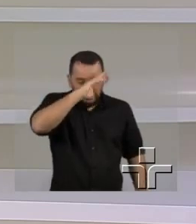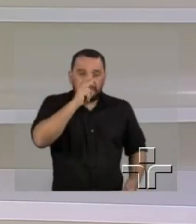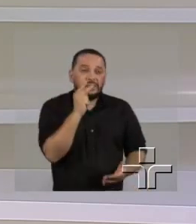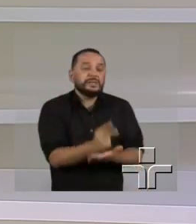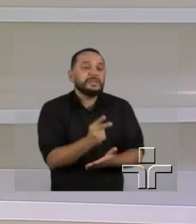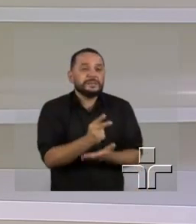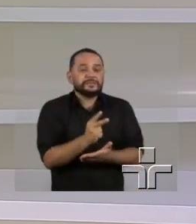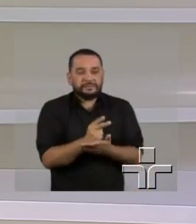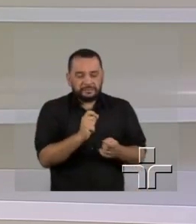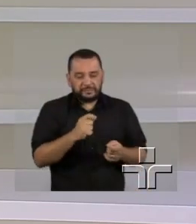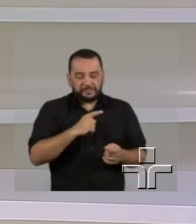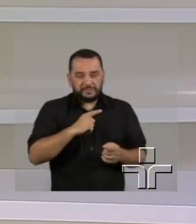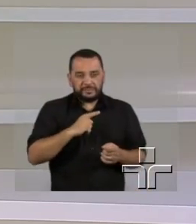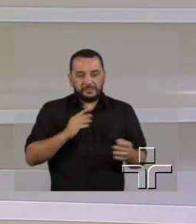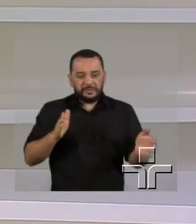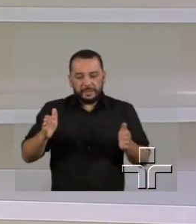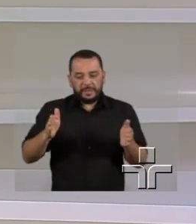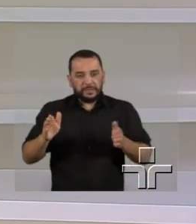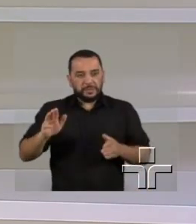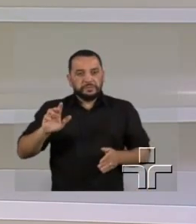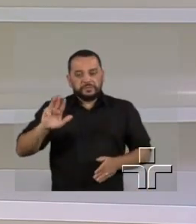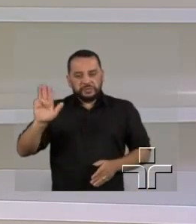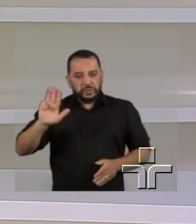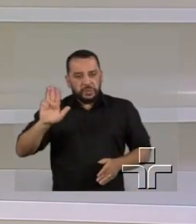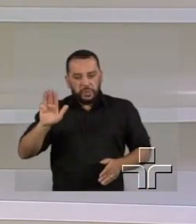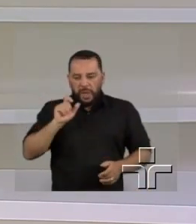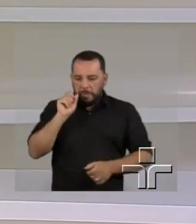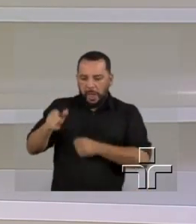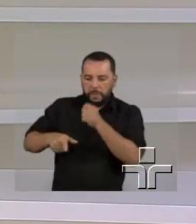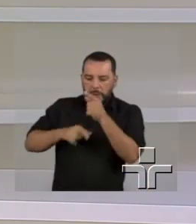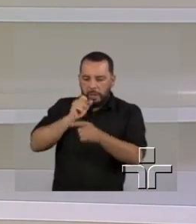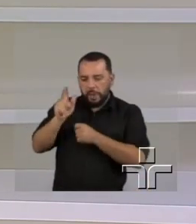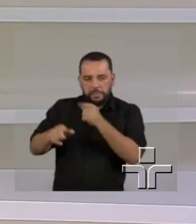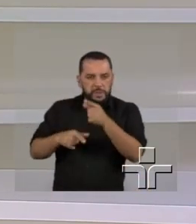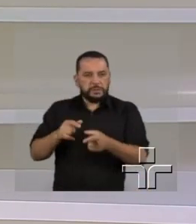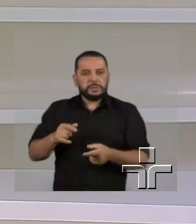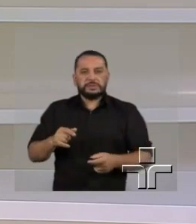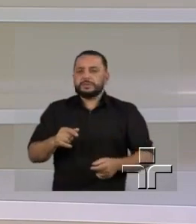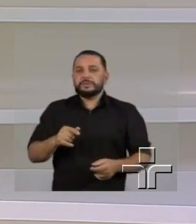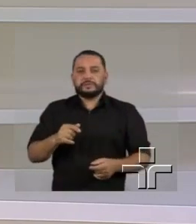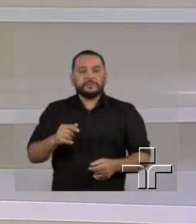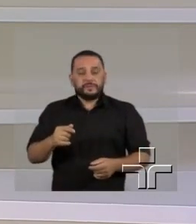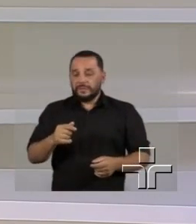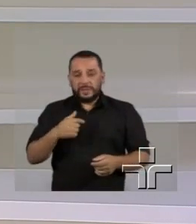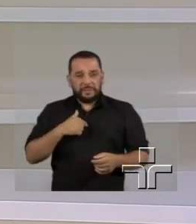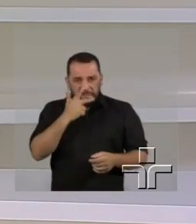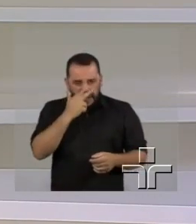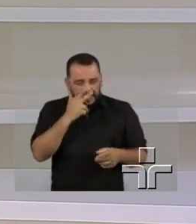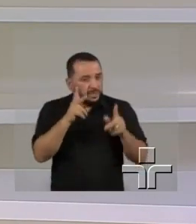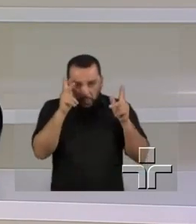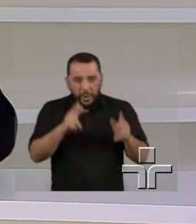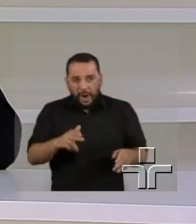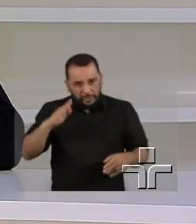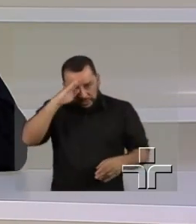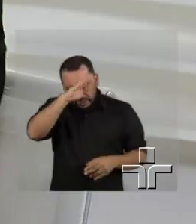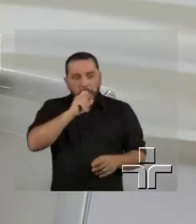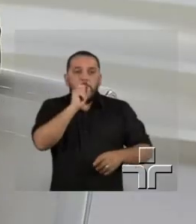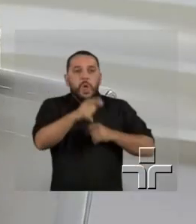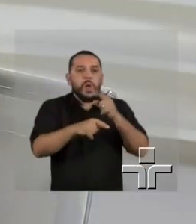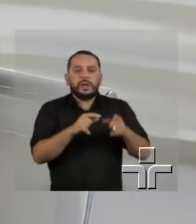Sarney, Dilma Rousseff, Lula, porque se desse certo... Porque o problema não é para